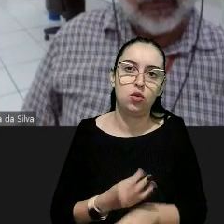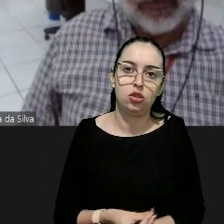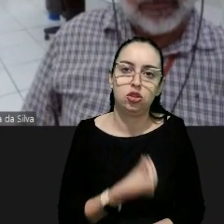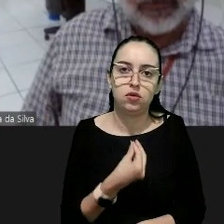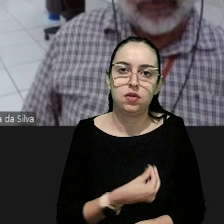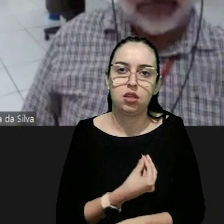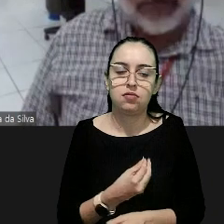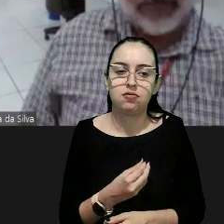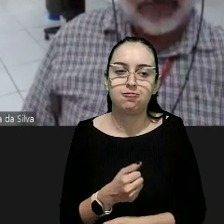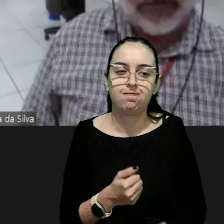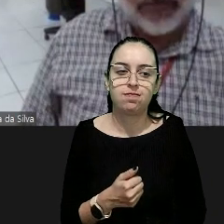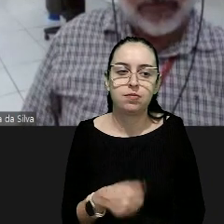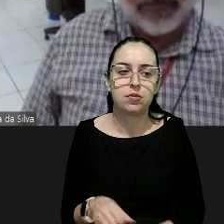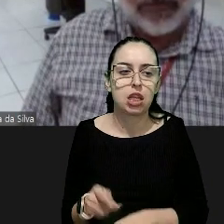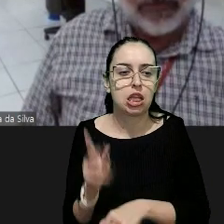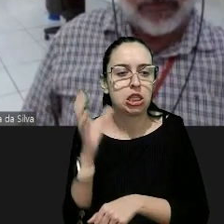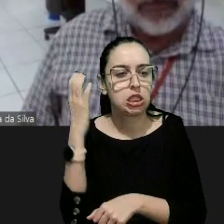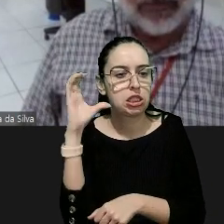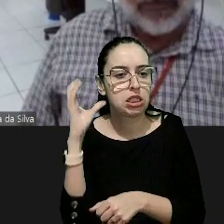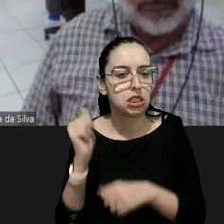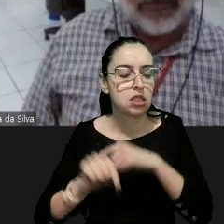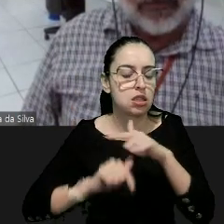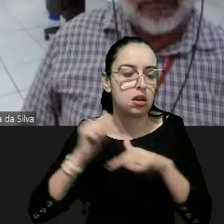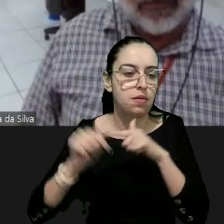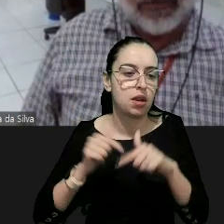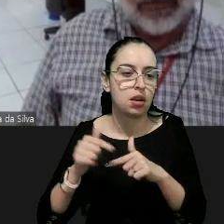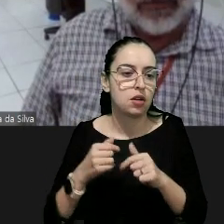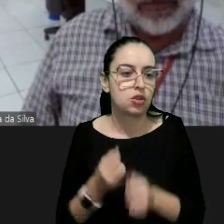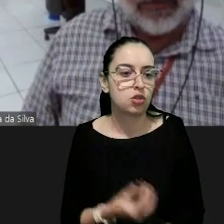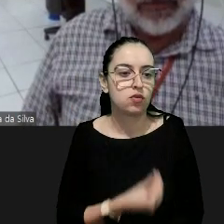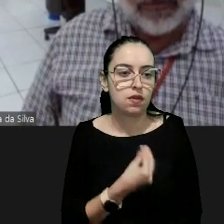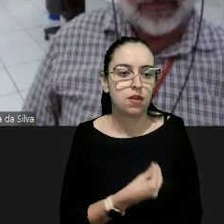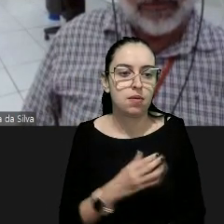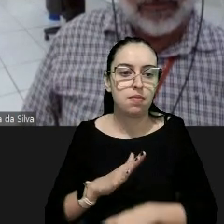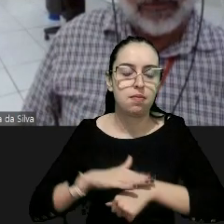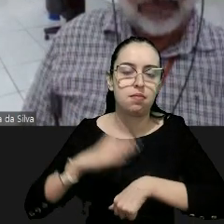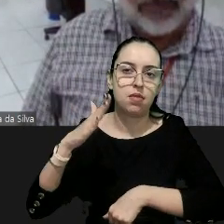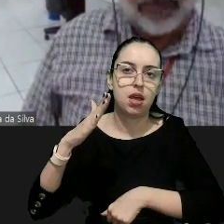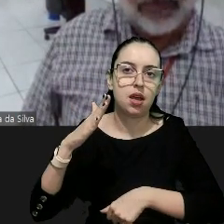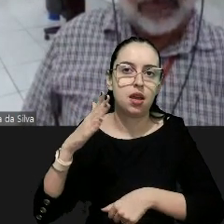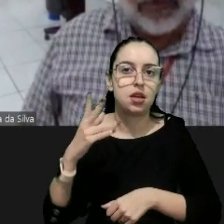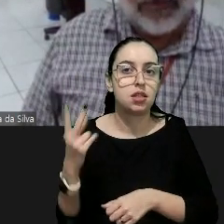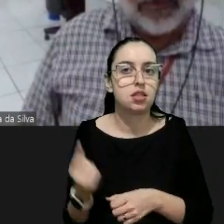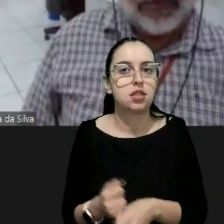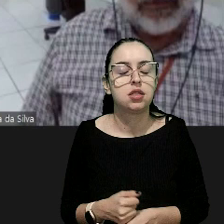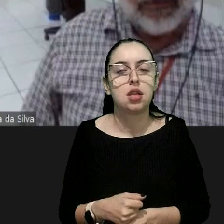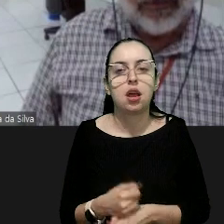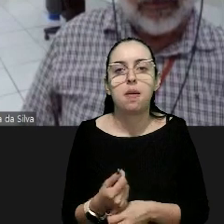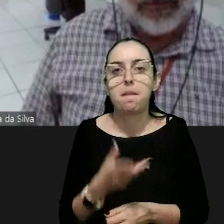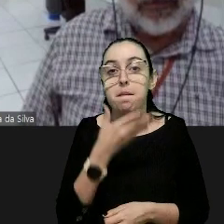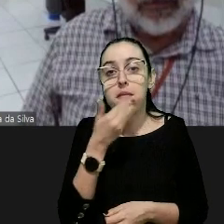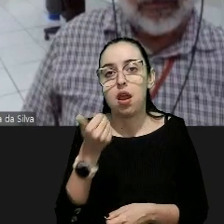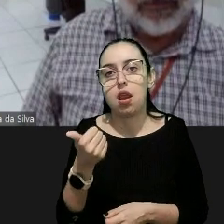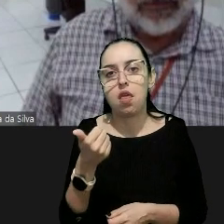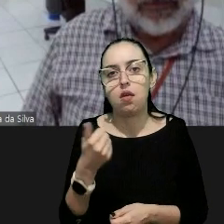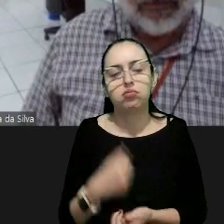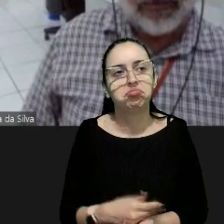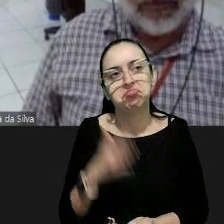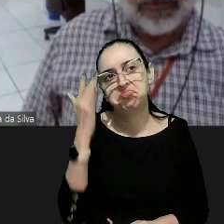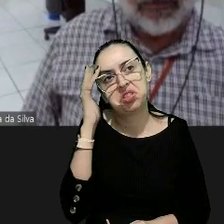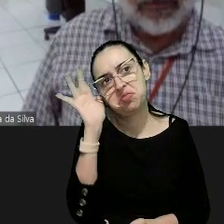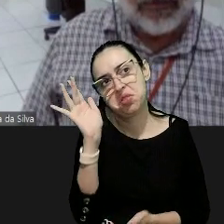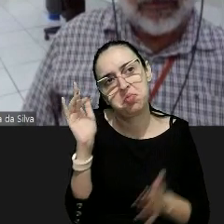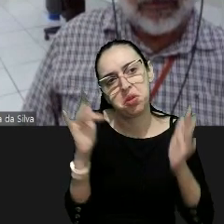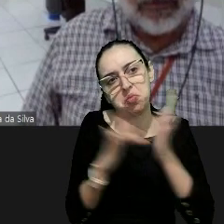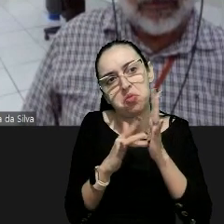em tempo de vida, né? Existem muitos cientistas trabalhando para nós vivermos mais e com mais qualidade de